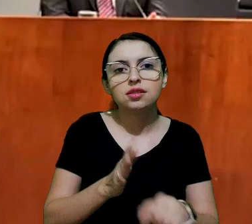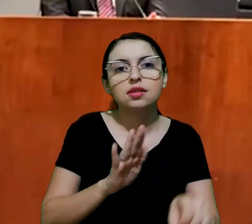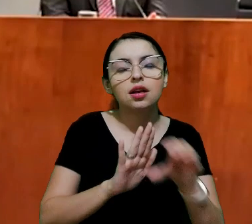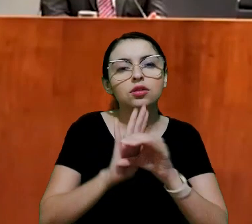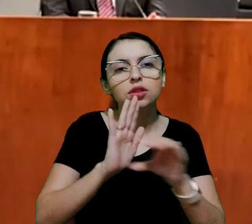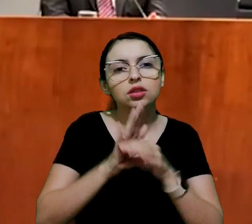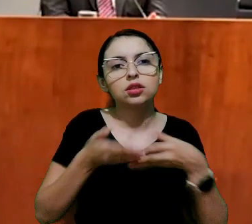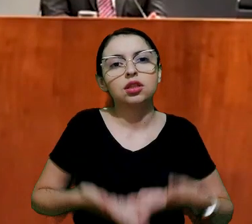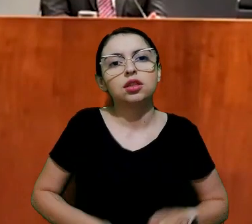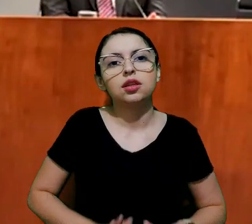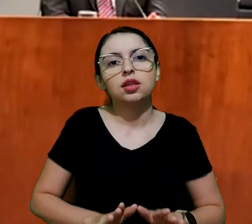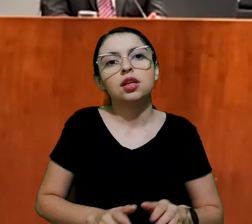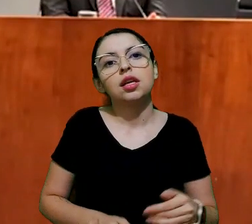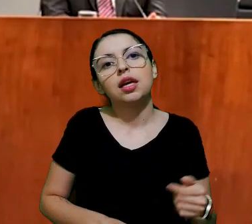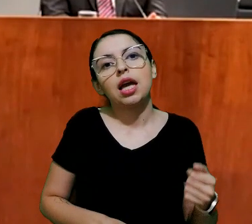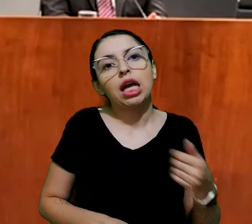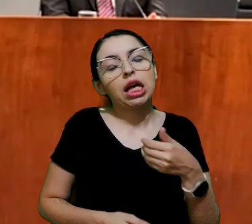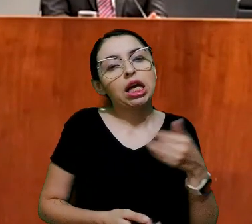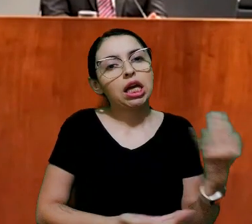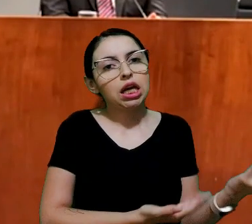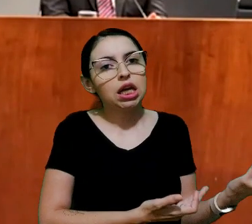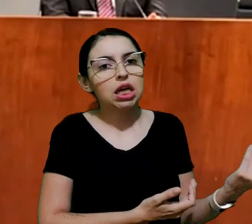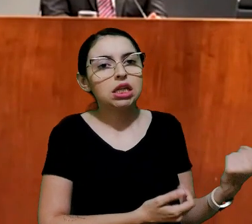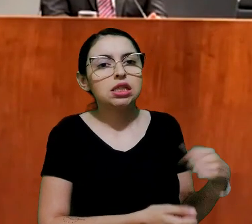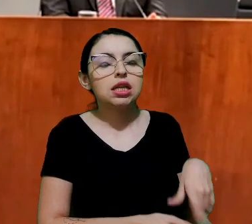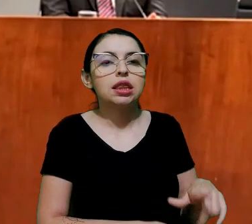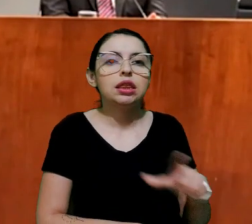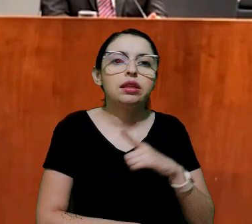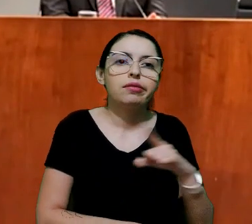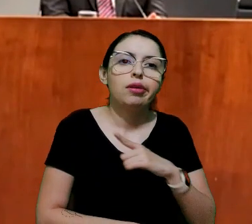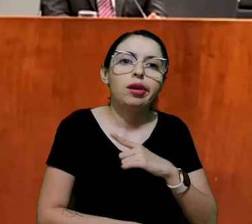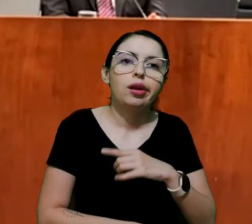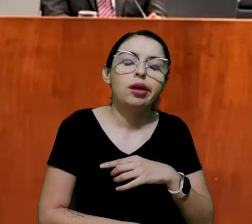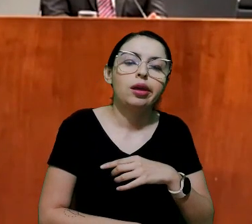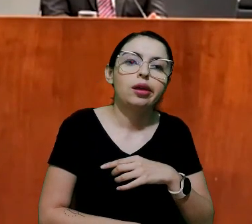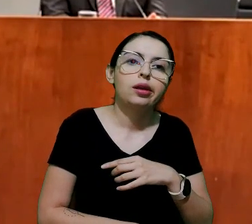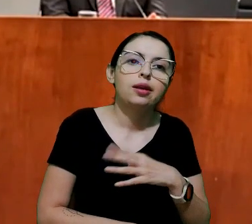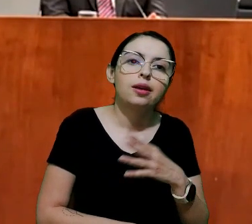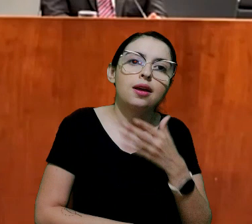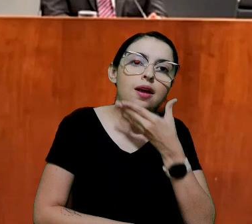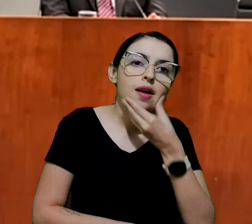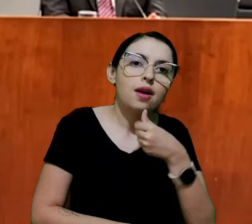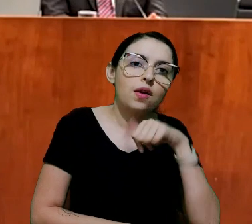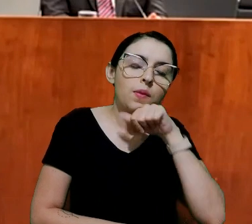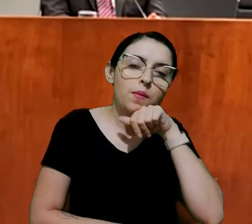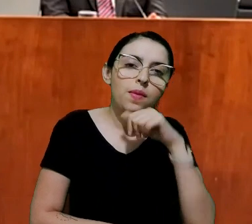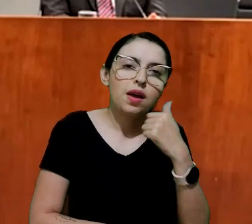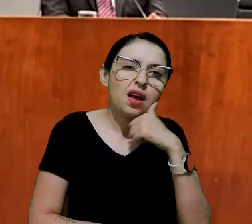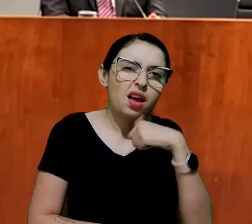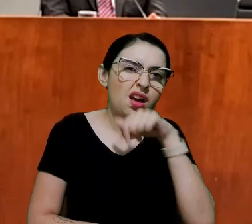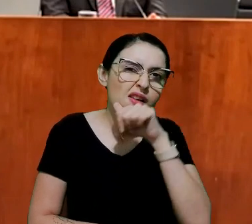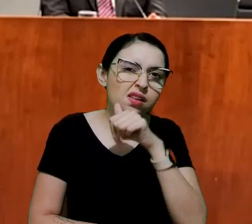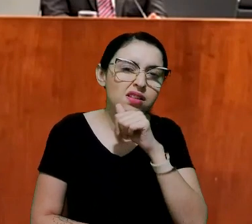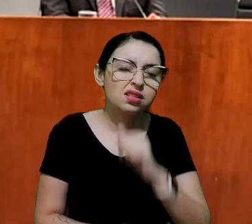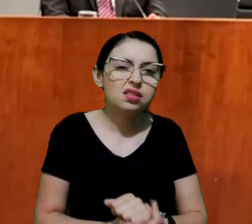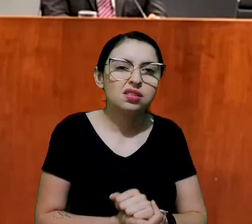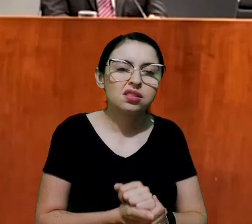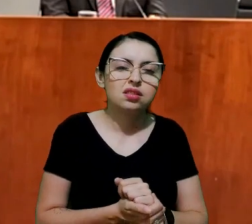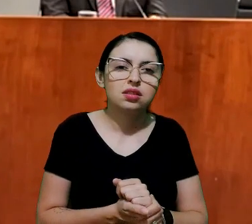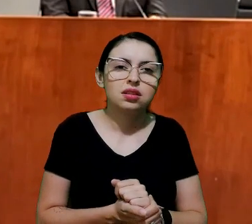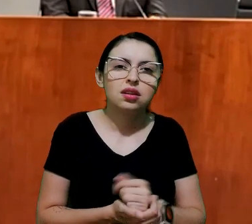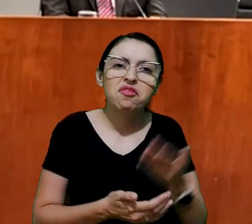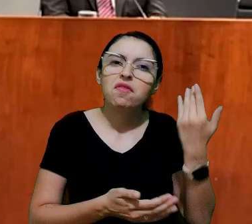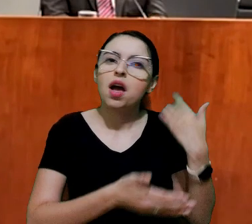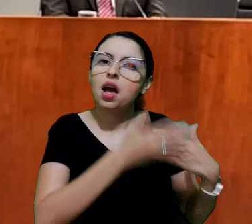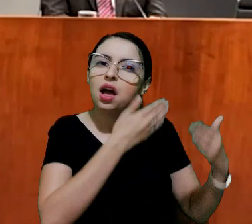de uma criança que tivesse pais, que fosse fruto do casamento, da